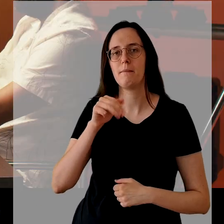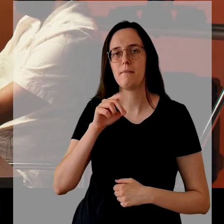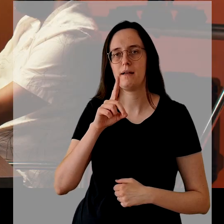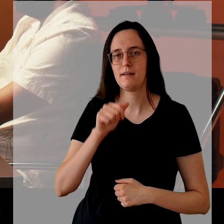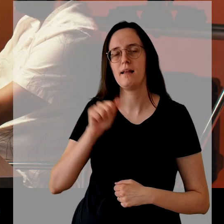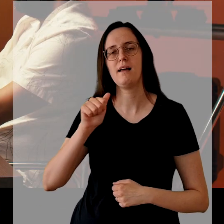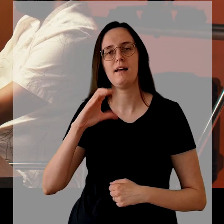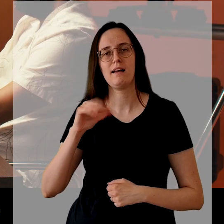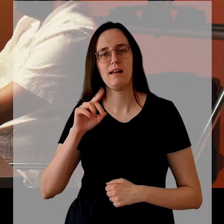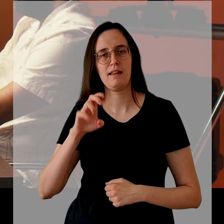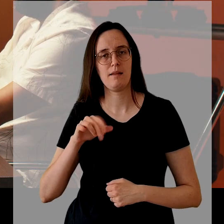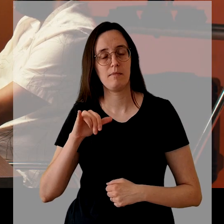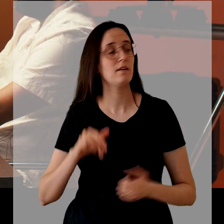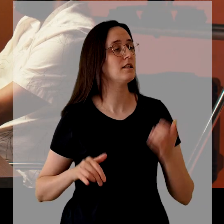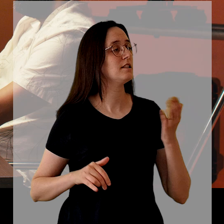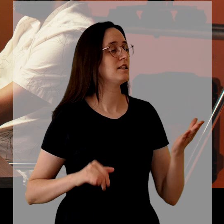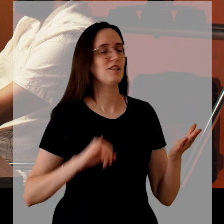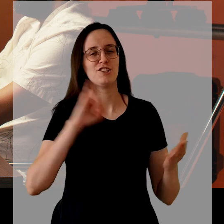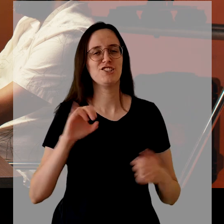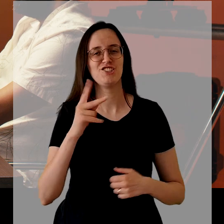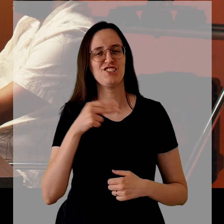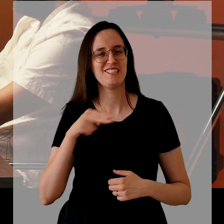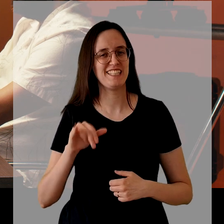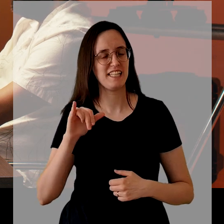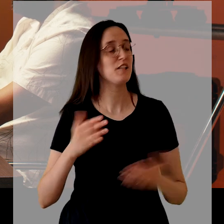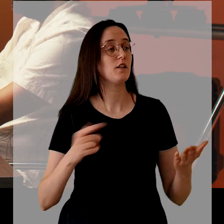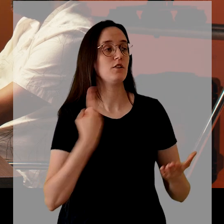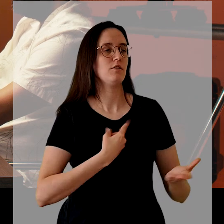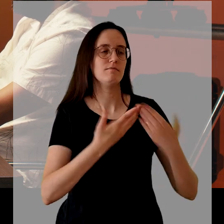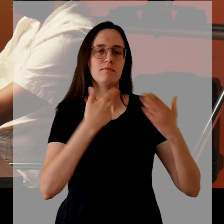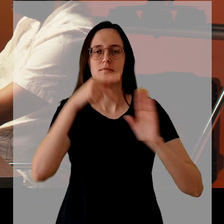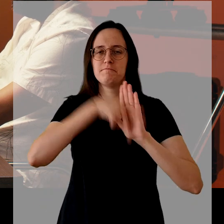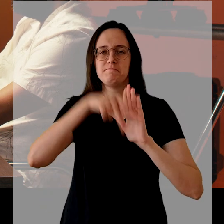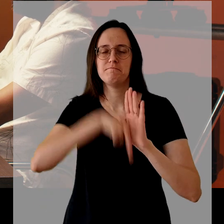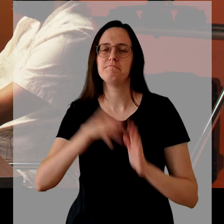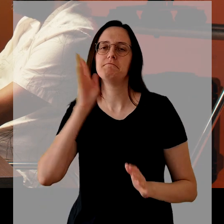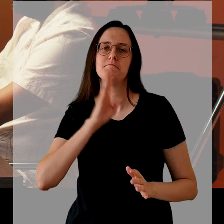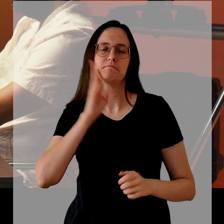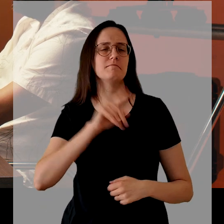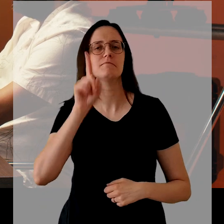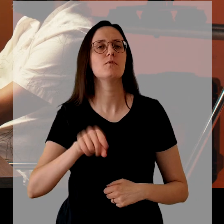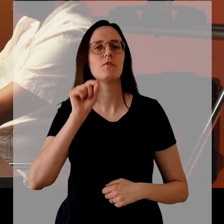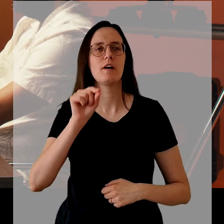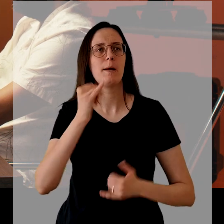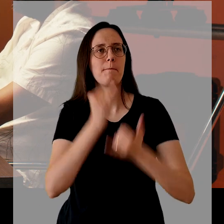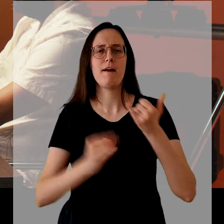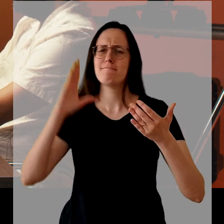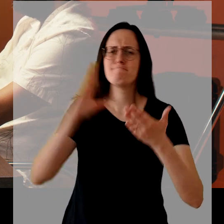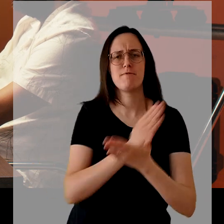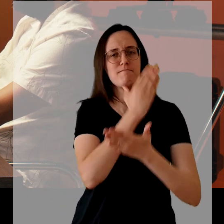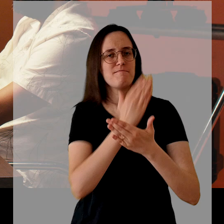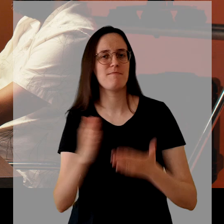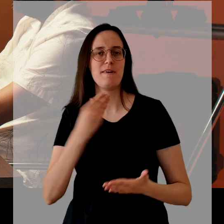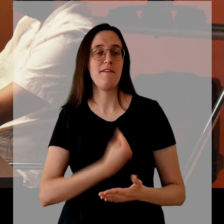Academy. Então, Johnny, a gente estava falando agora sobre um projeto bem legal, que foi assim um divisor